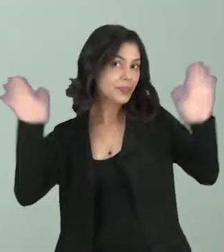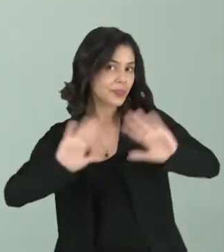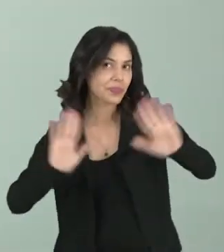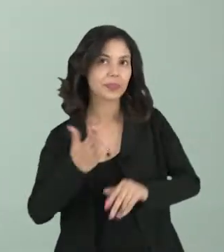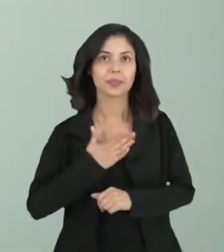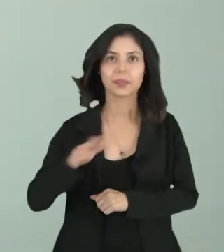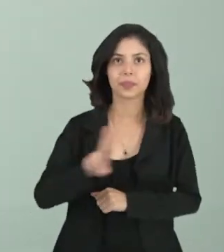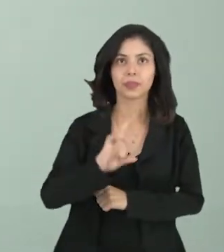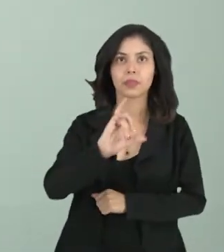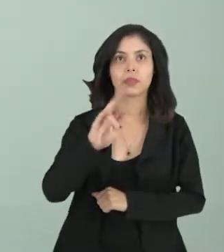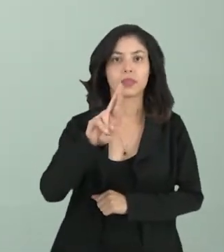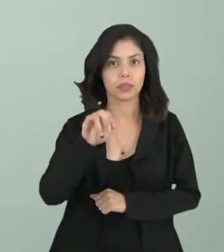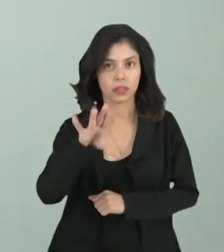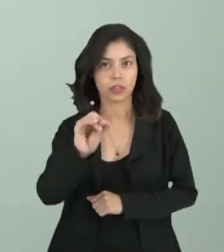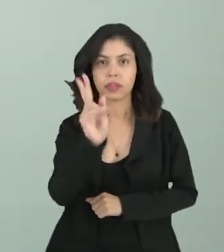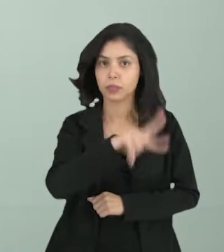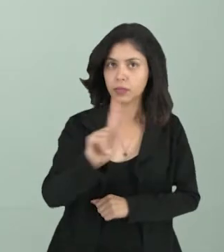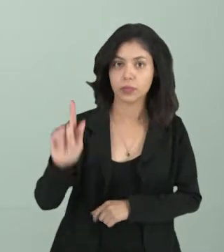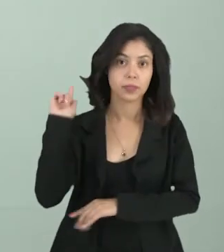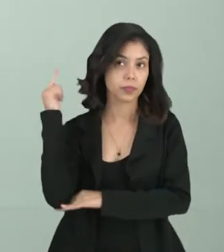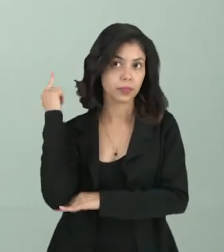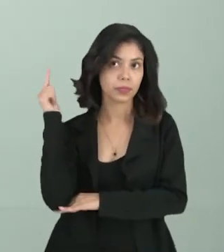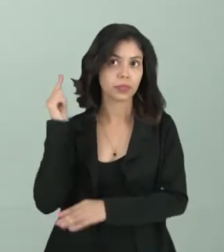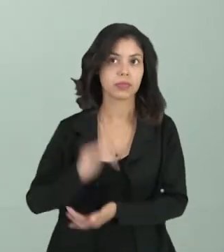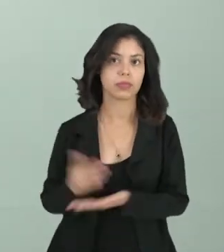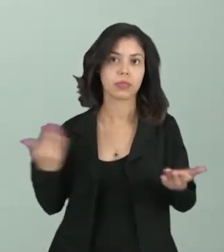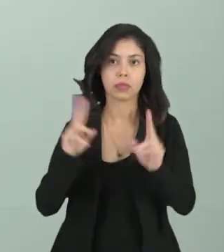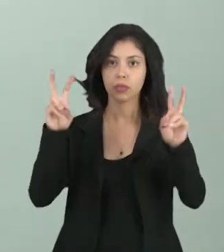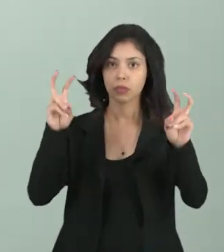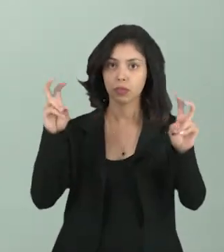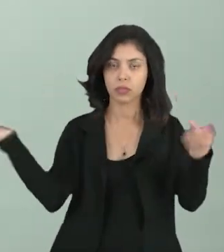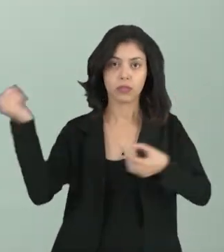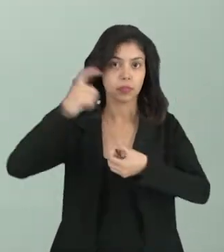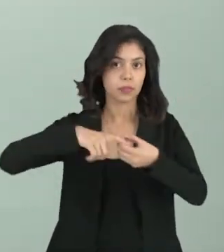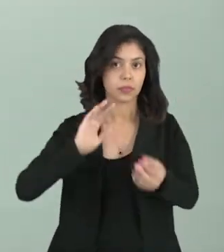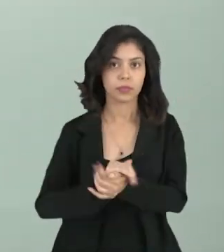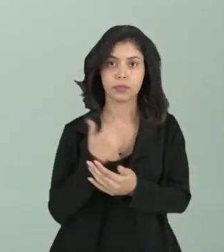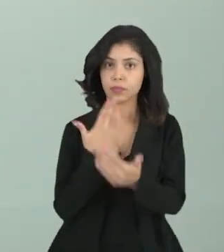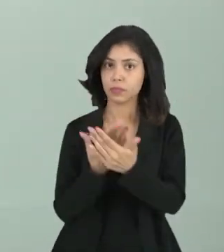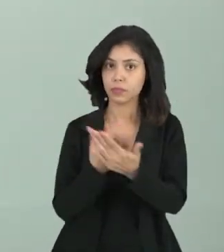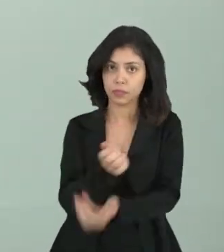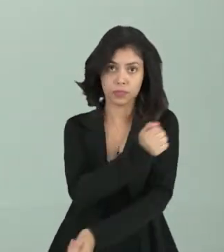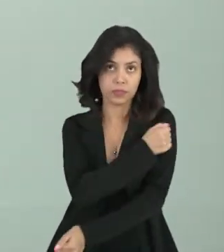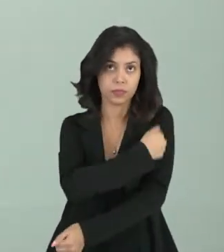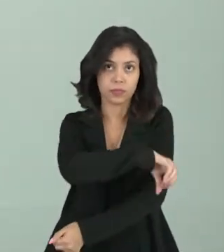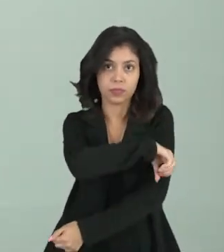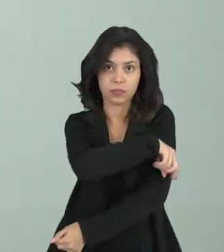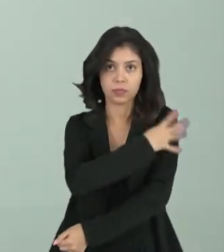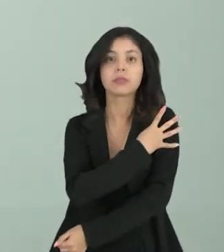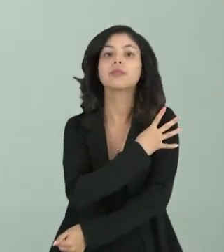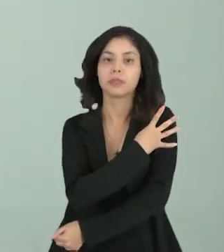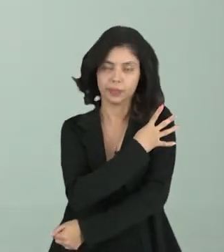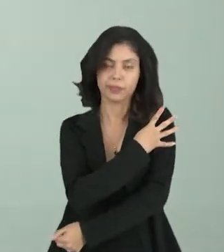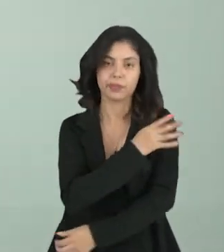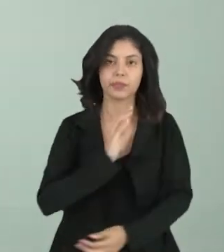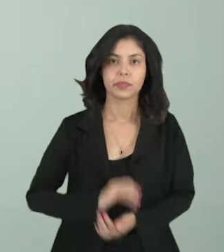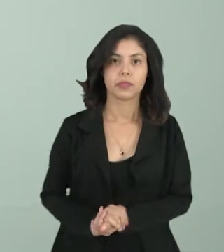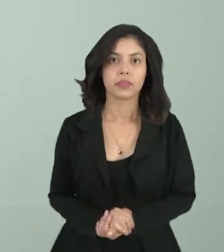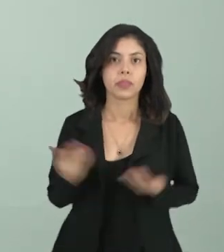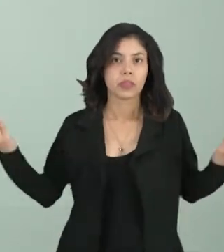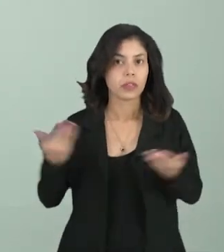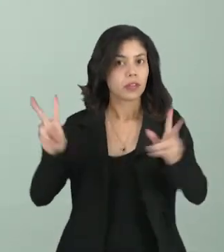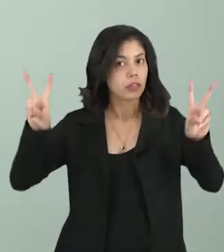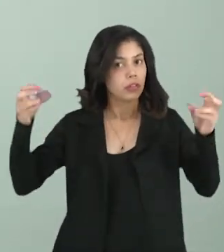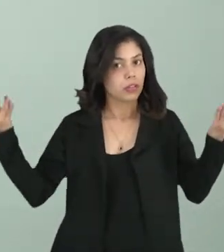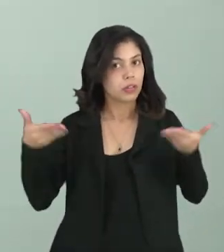Olá, meu nome é Cleilton Amaral, professor de Geografia, e o nosso estudo é voltado para os alunos do nono ano do ensino fundamental. E